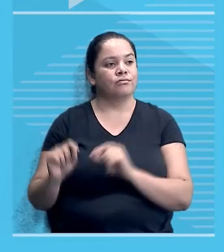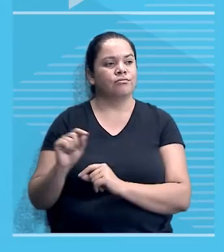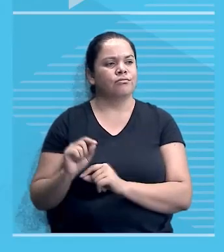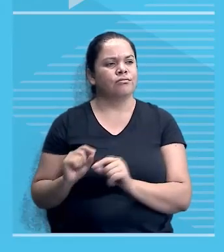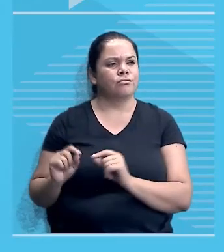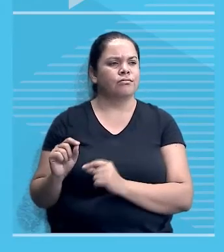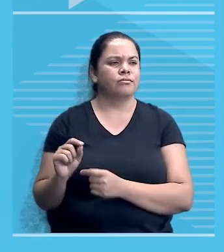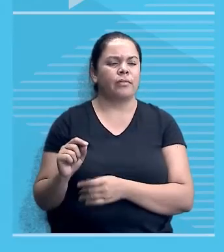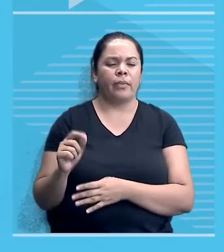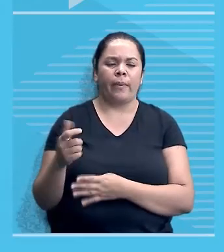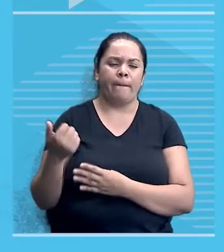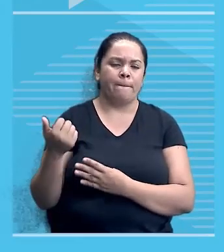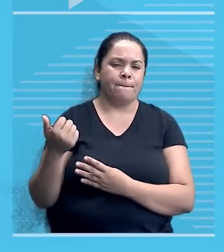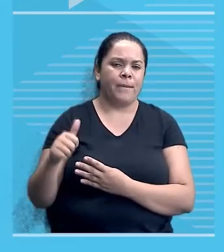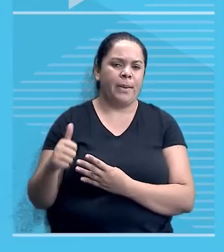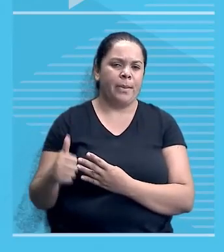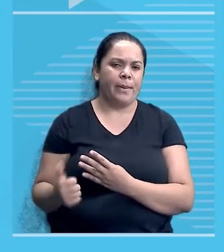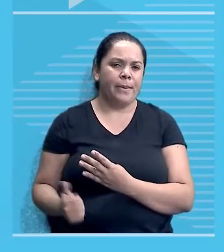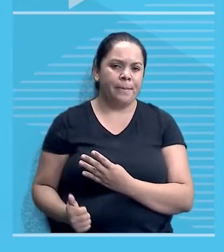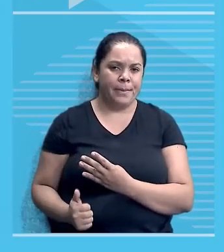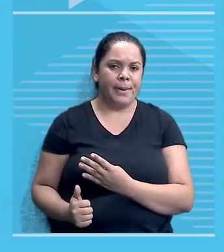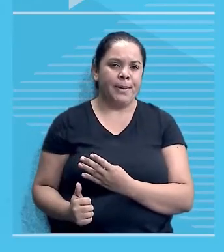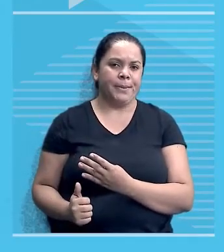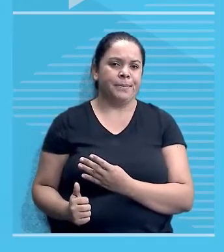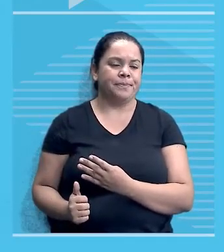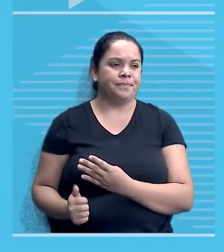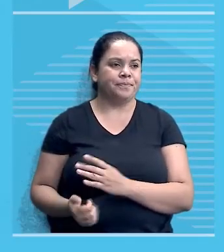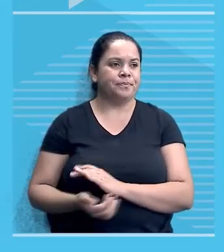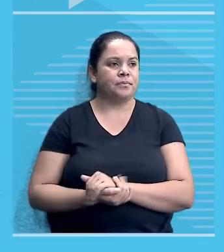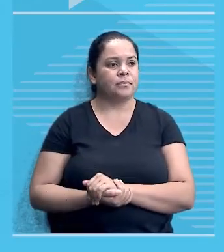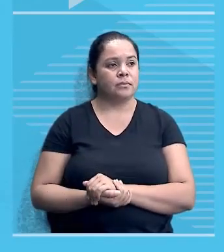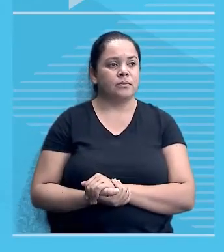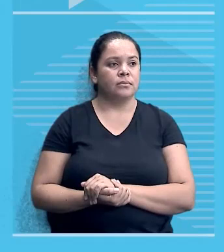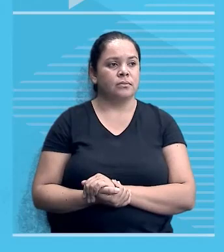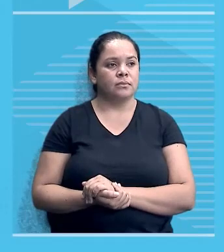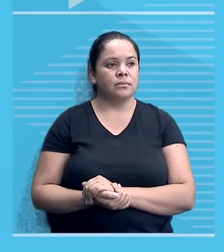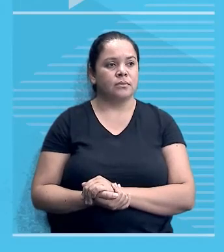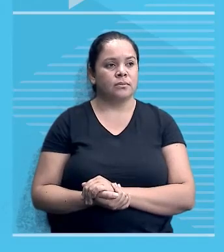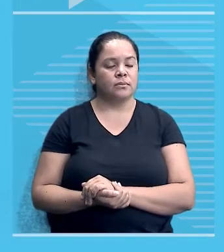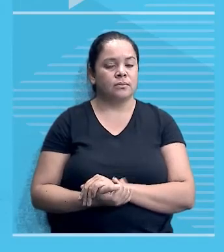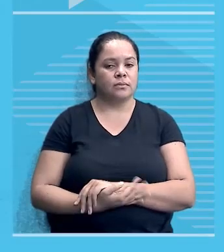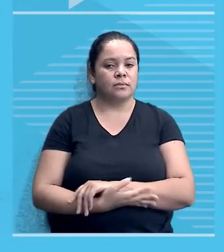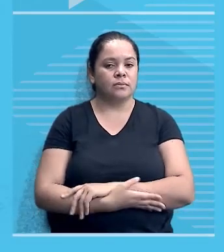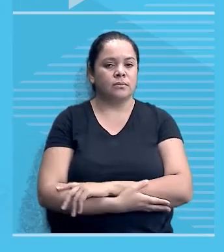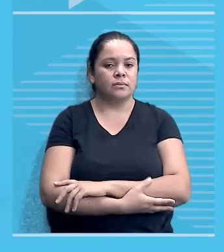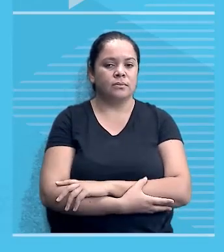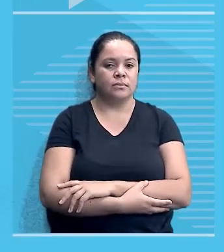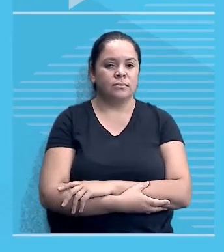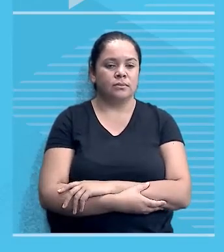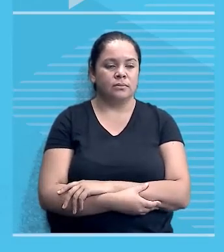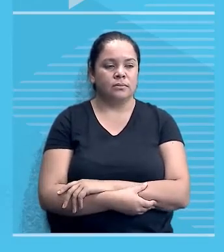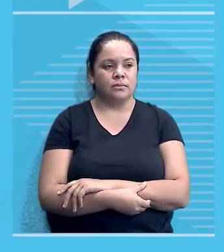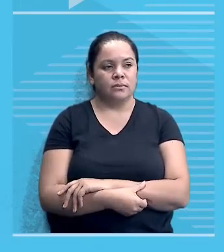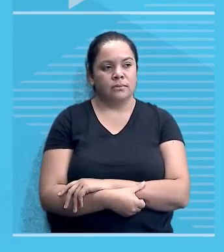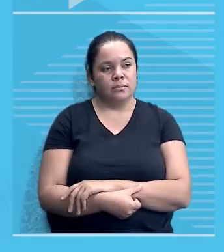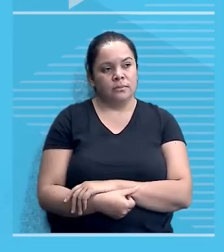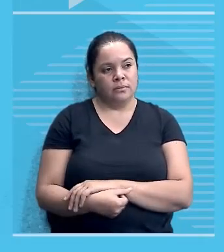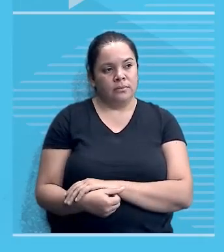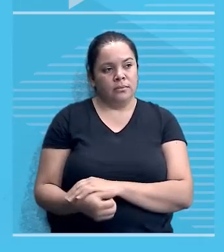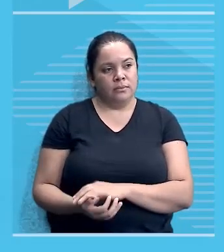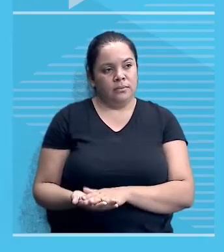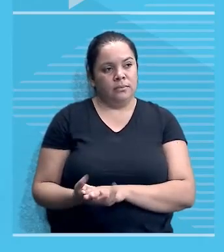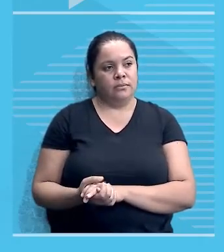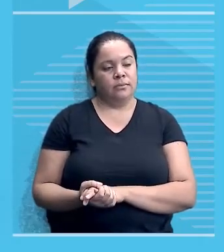Será que o fato Será que a constatação realizada pelo IBGE